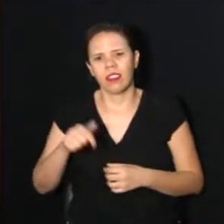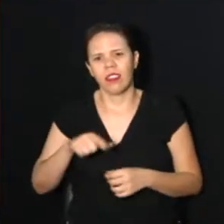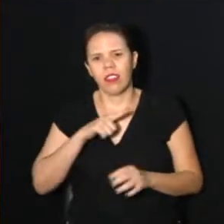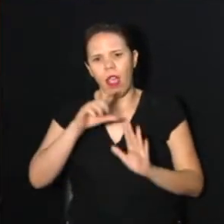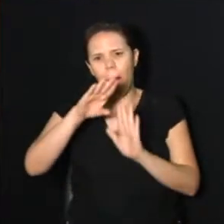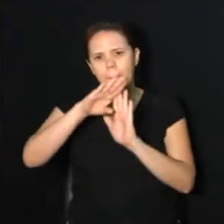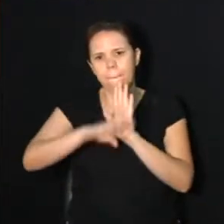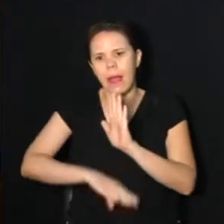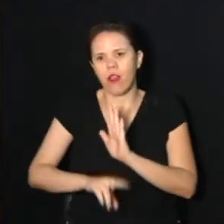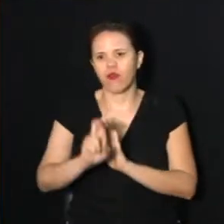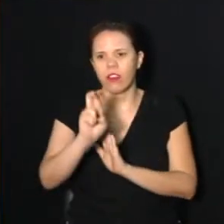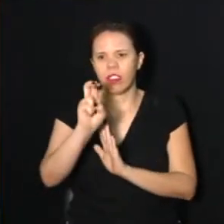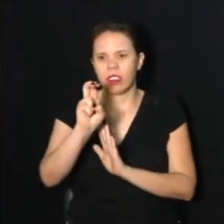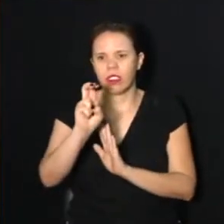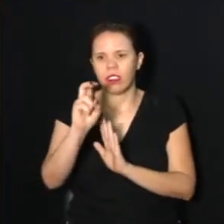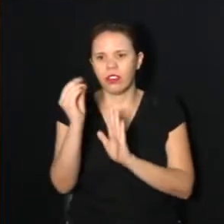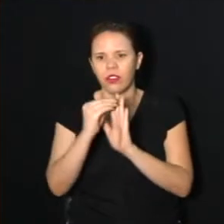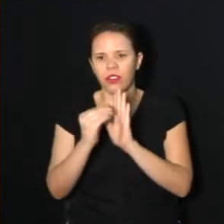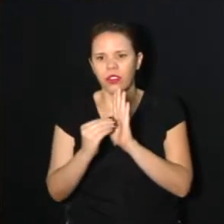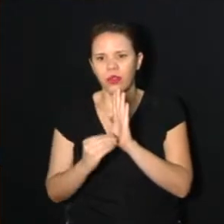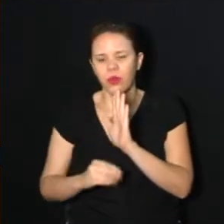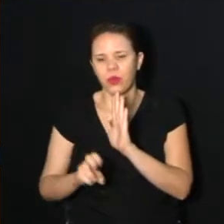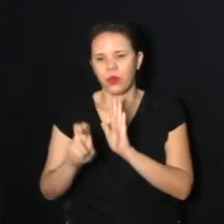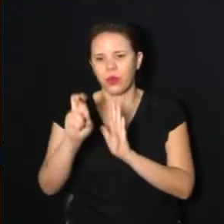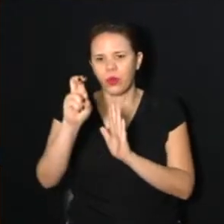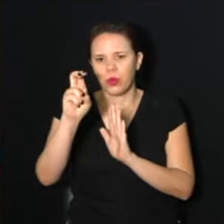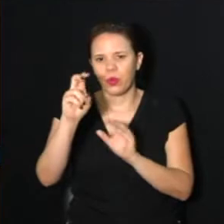5 itens e temos mais